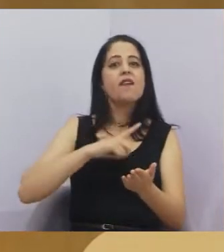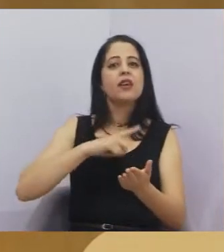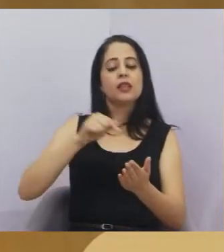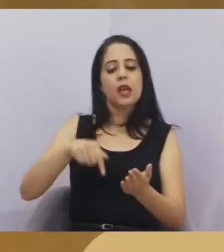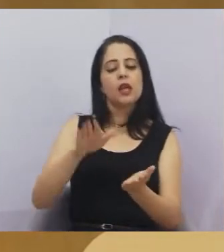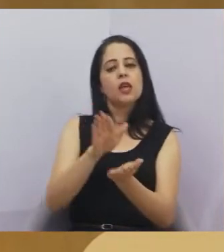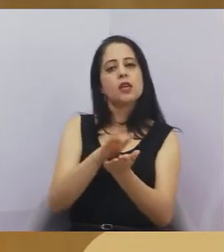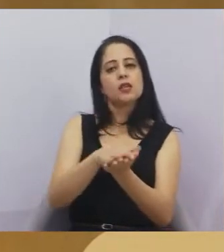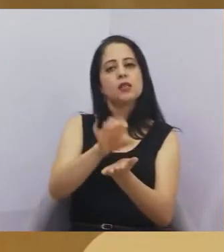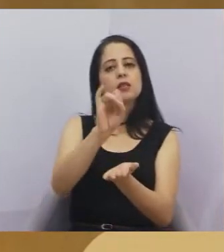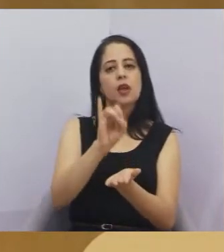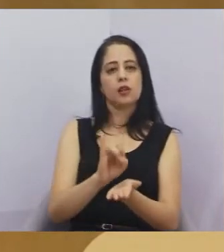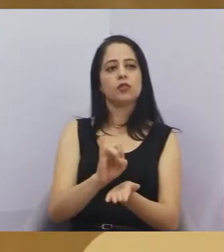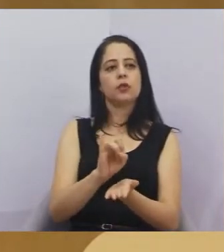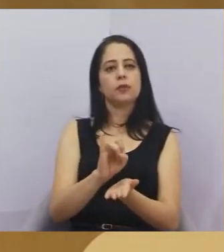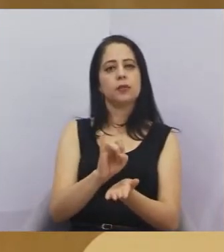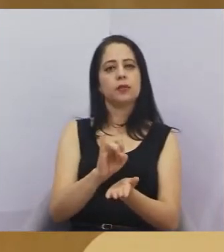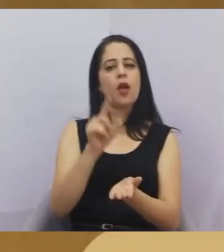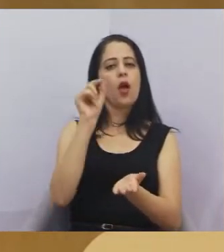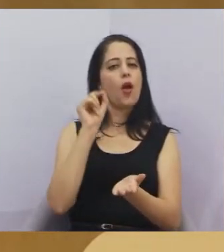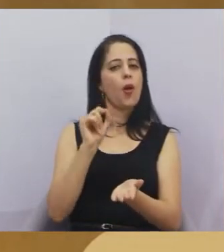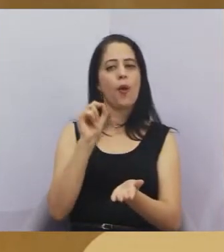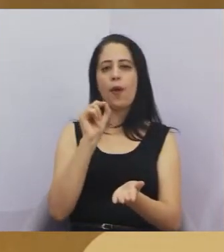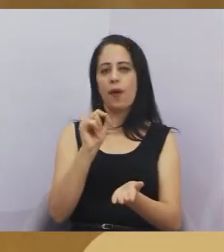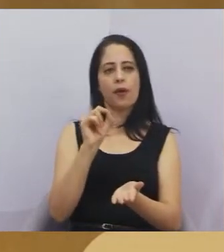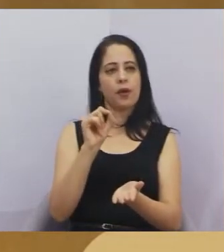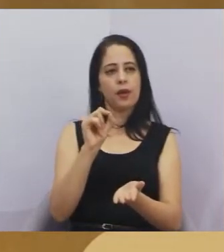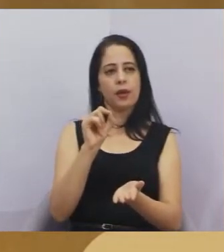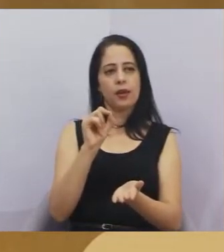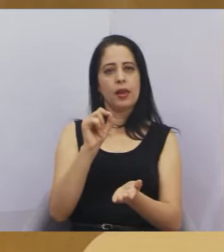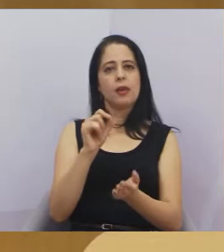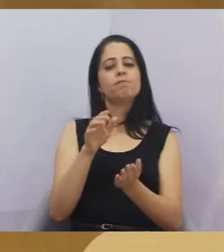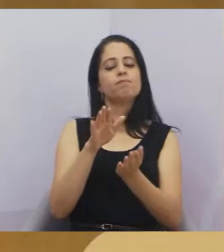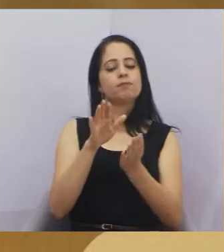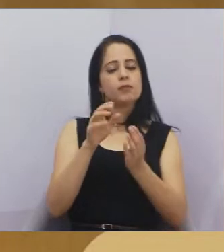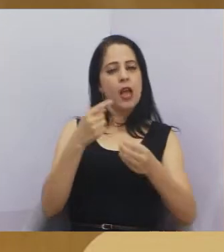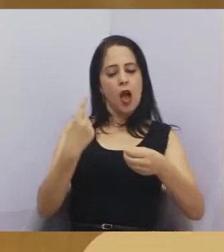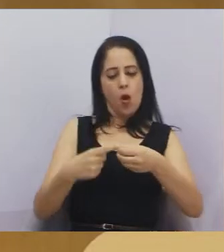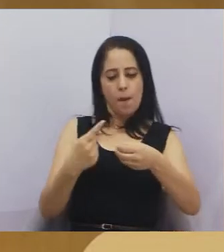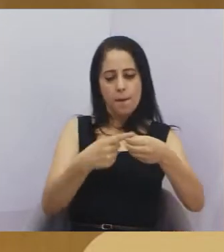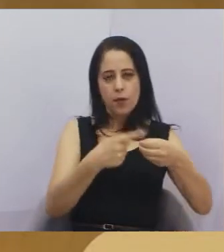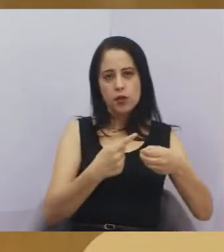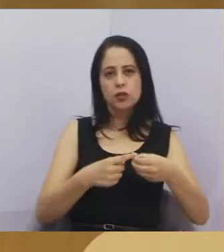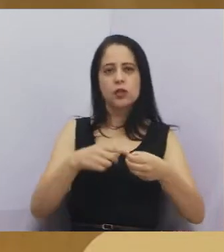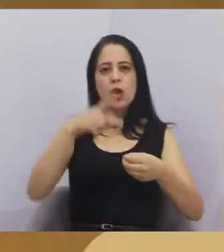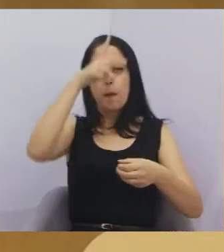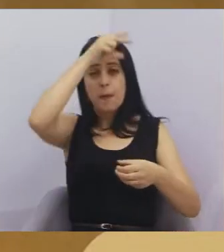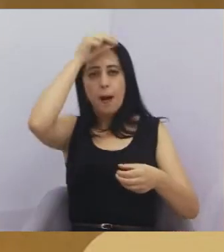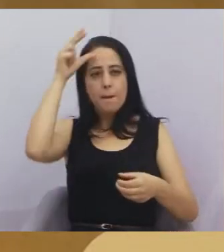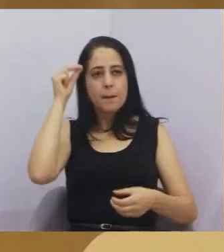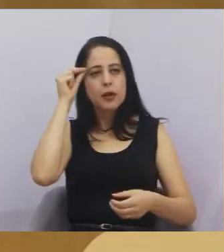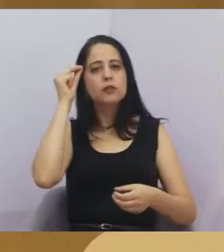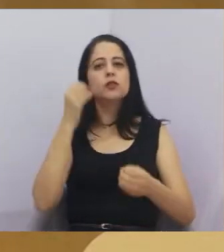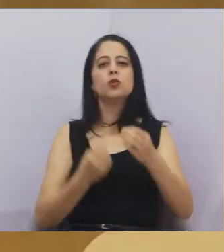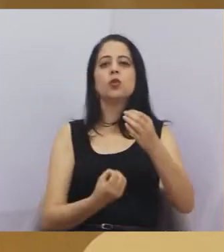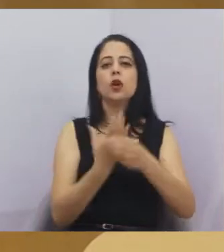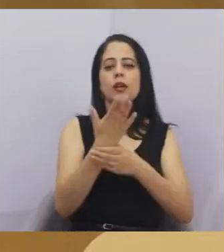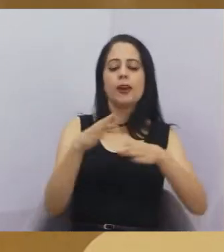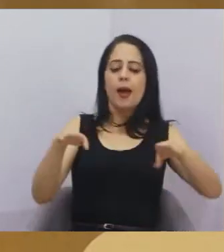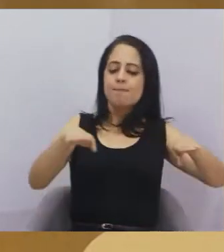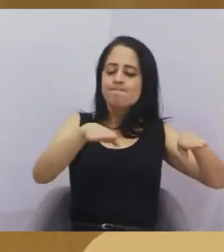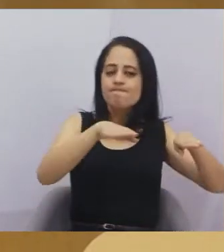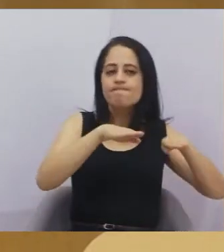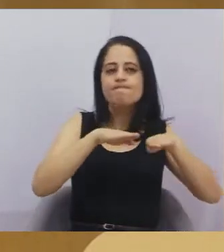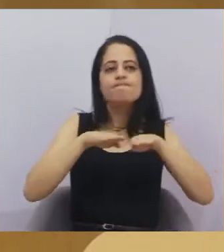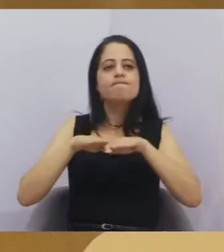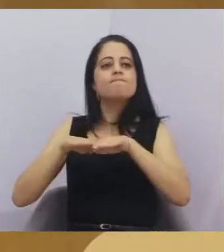exemplo de que é necessário a intervenção do município para que a gente possa criar igualdade de condição, para que